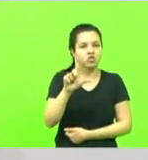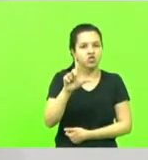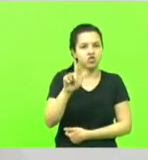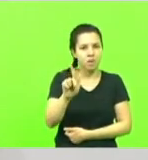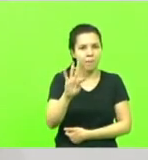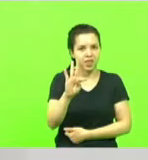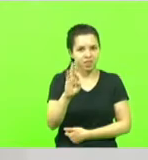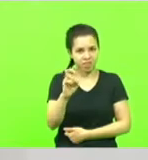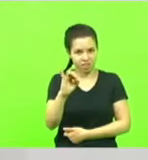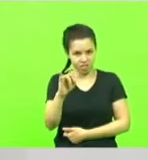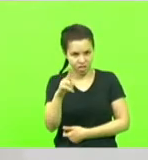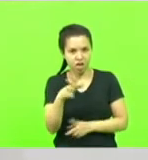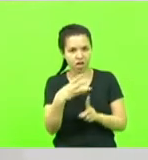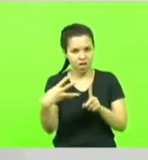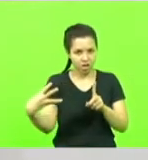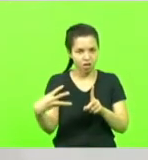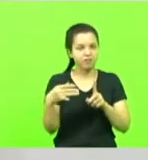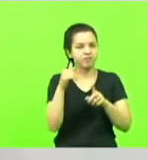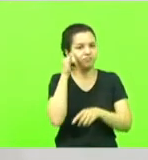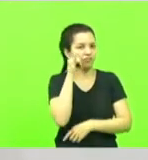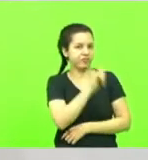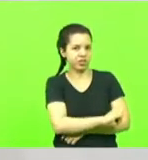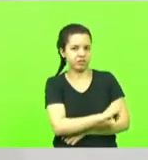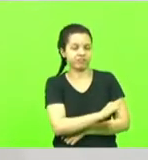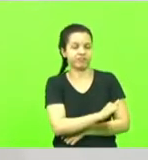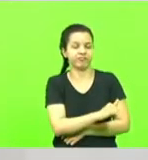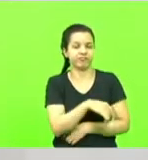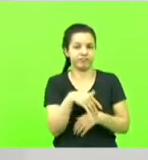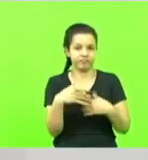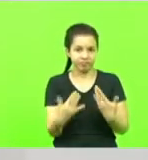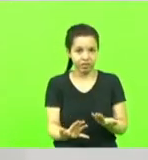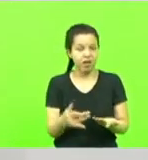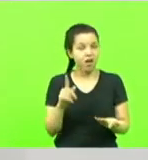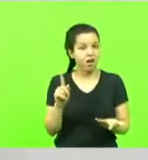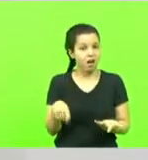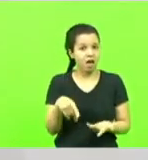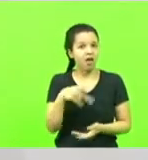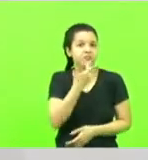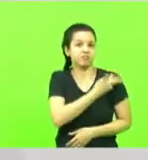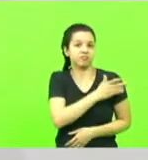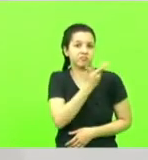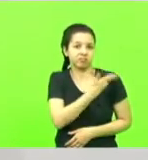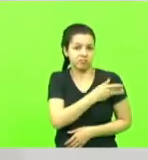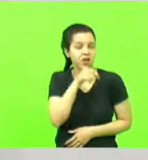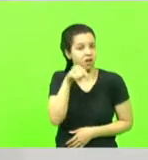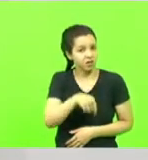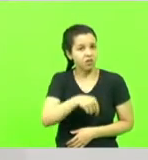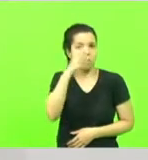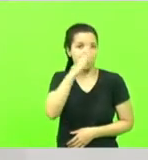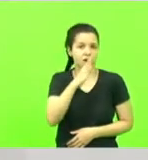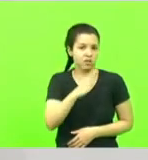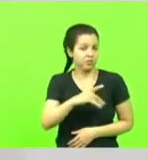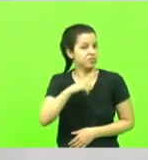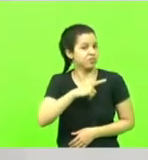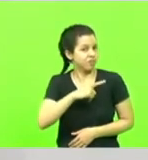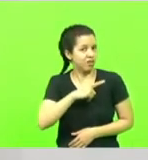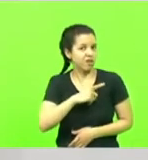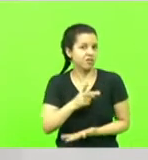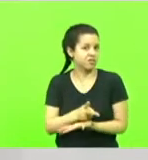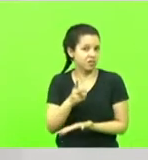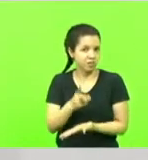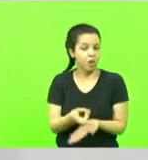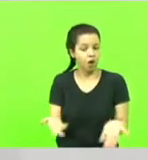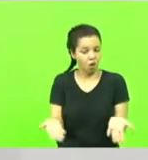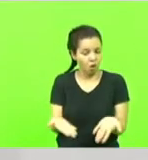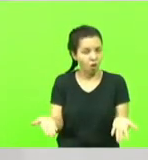Fica claro e evidente aqui esta discriminação que sempre existiu no Brasil e que nos dias atuais se torna ainda mais